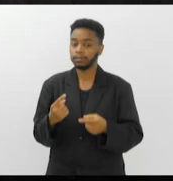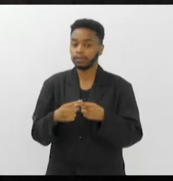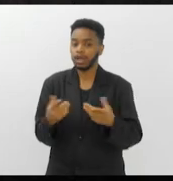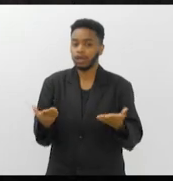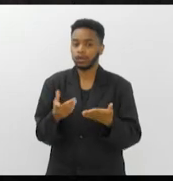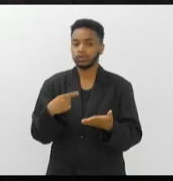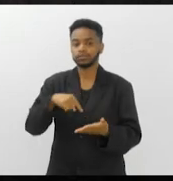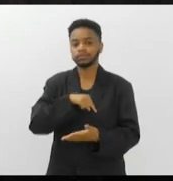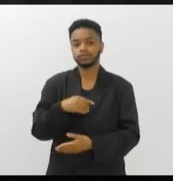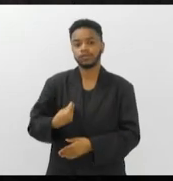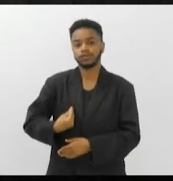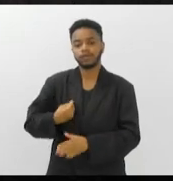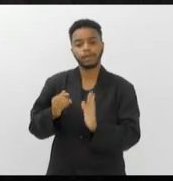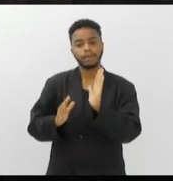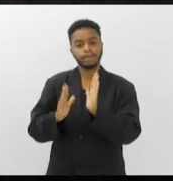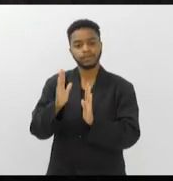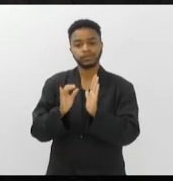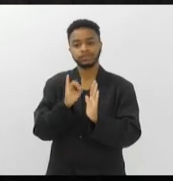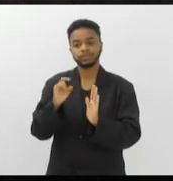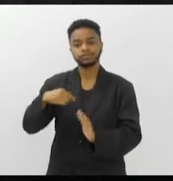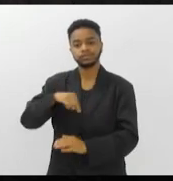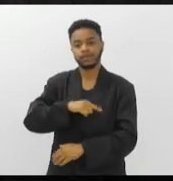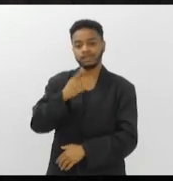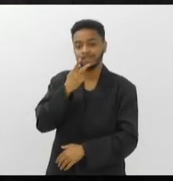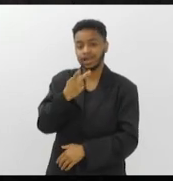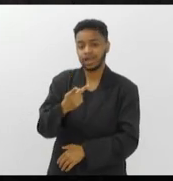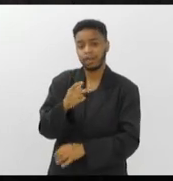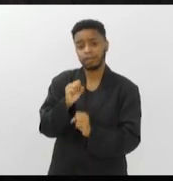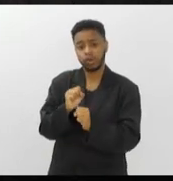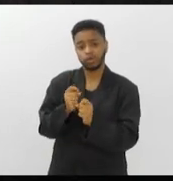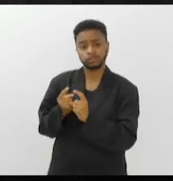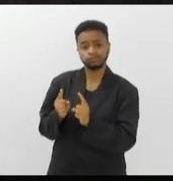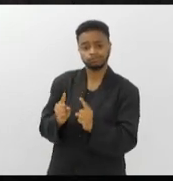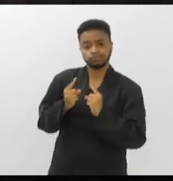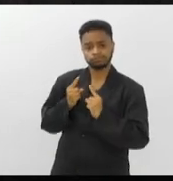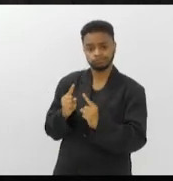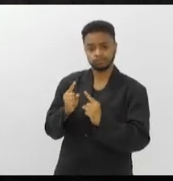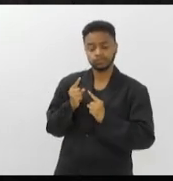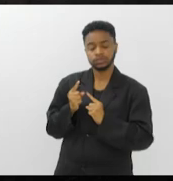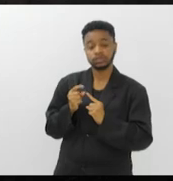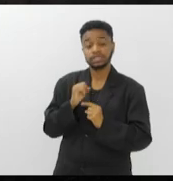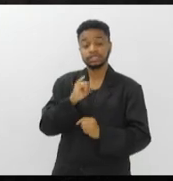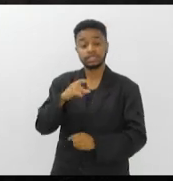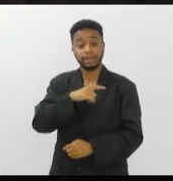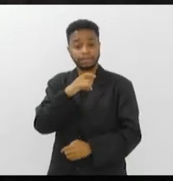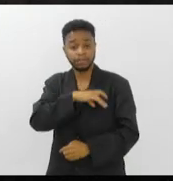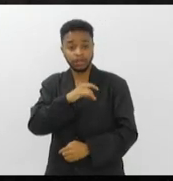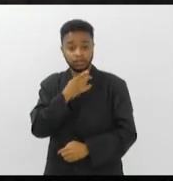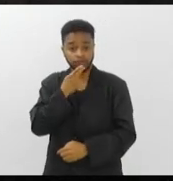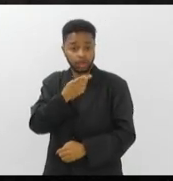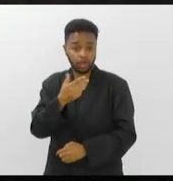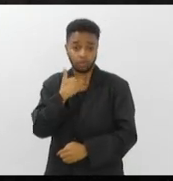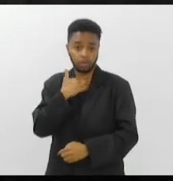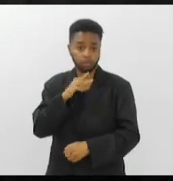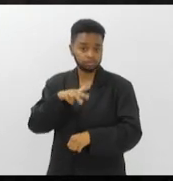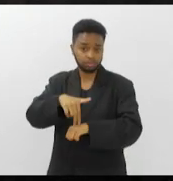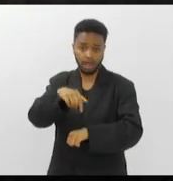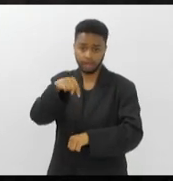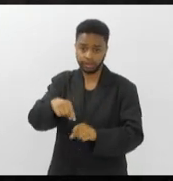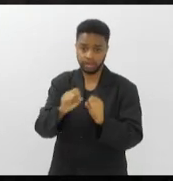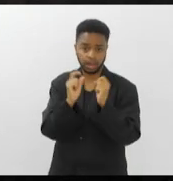num momento que se a gente falar, pode ser perseguido. Quem tem medo de falar não pode estar aqui na Alerj, não pode estar